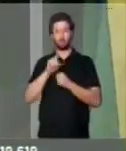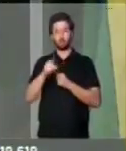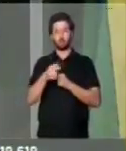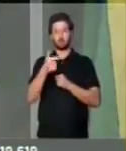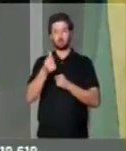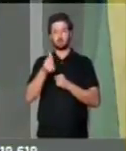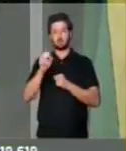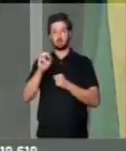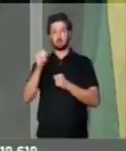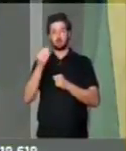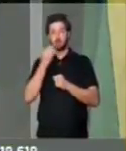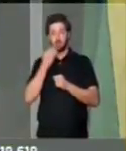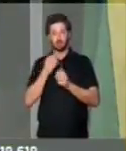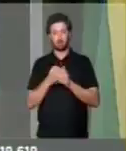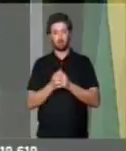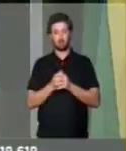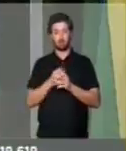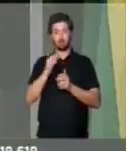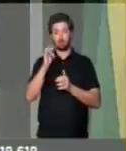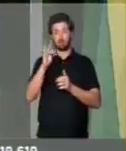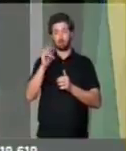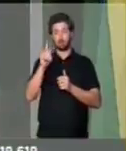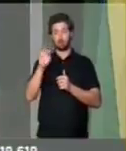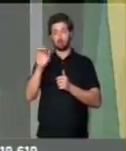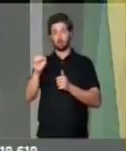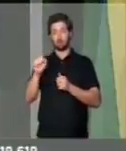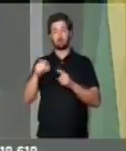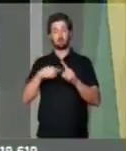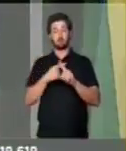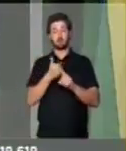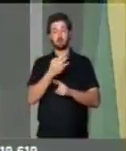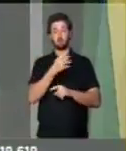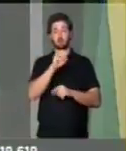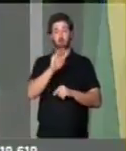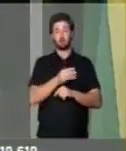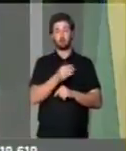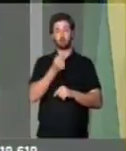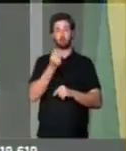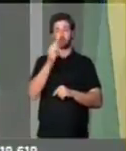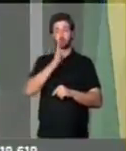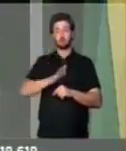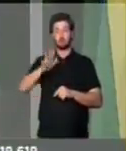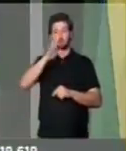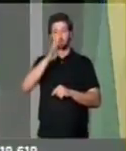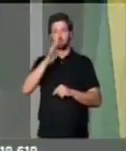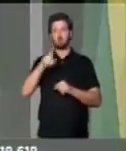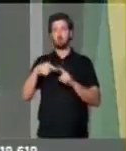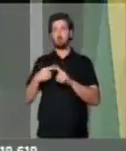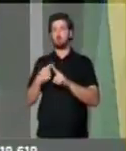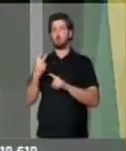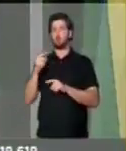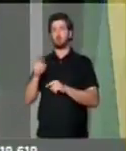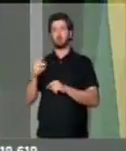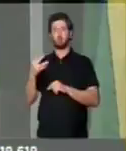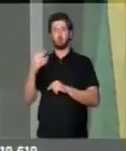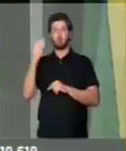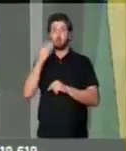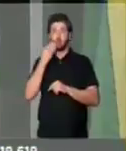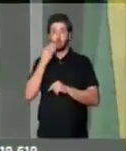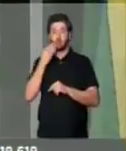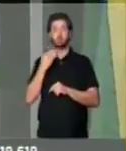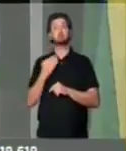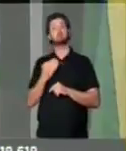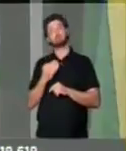1,260 bilhão do FGTS e 140 milhões de Tesouro. Outros 2,4